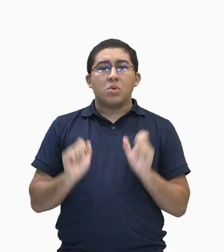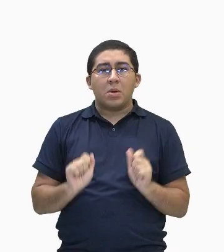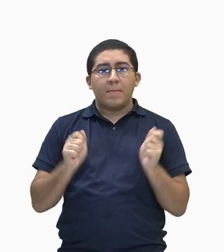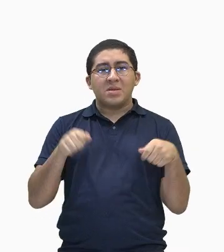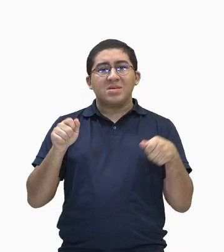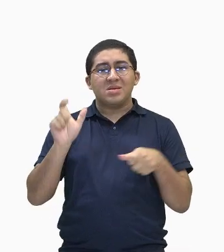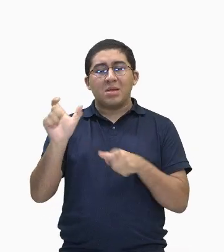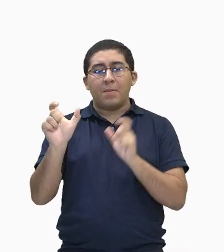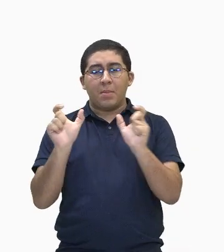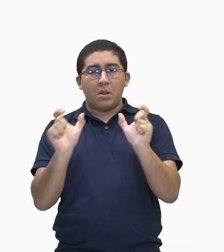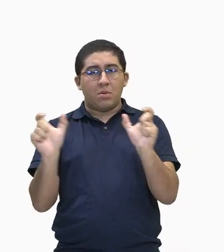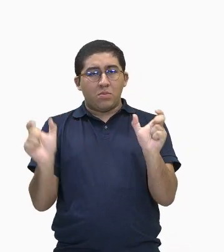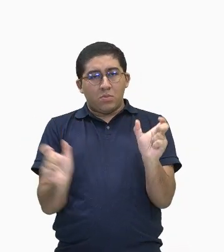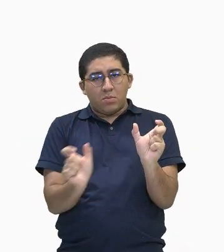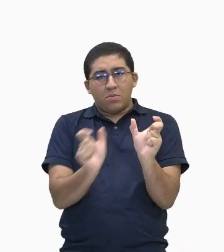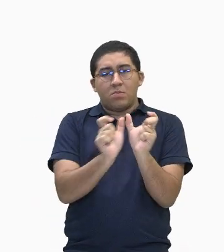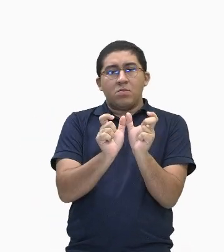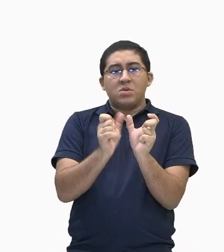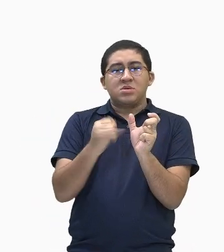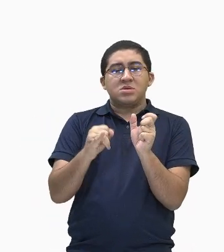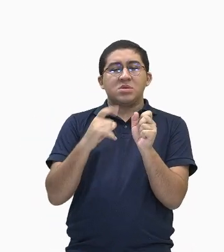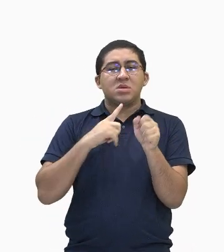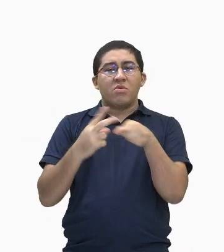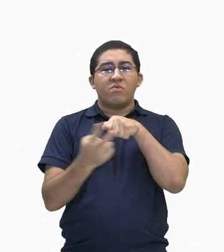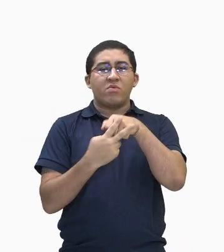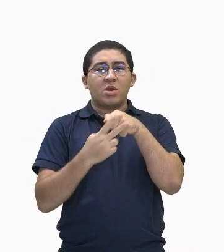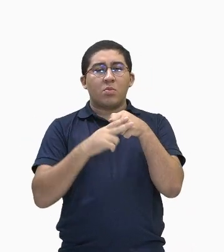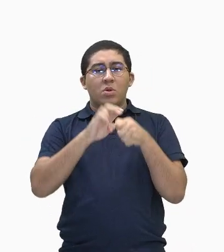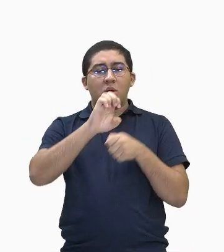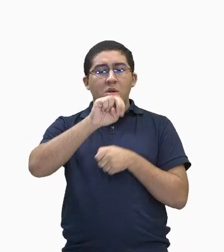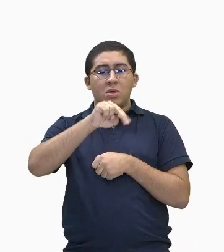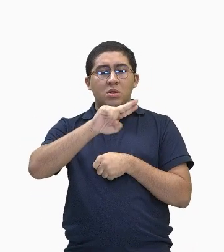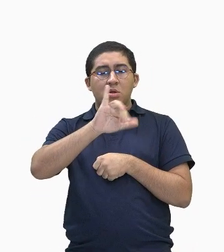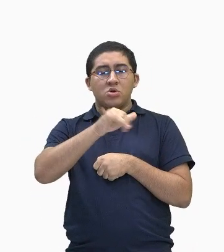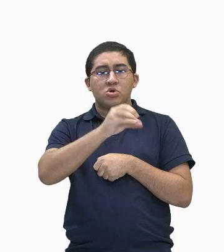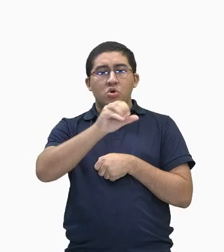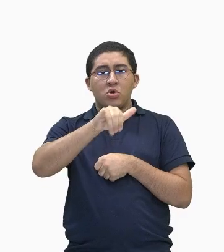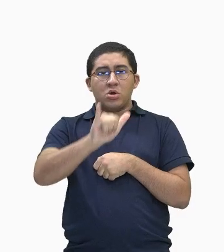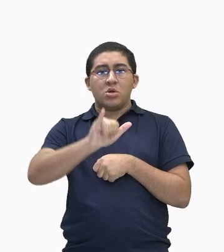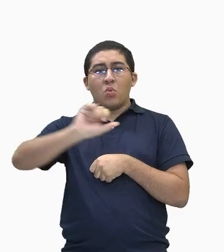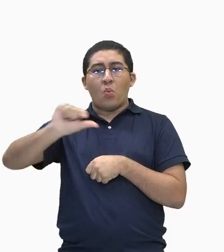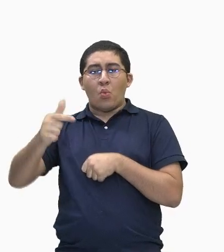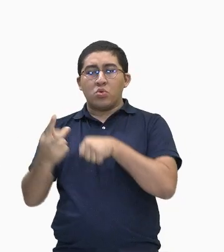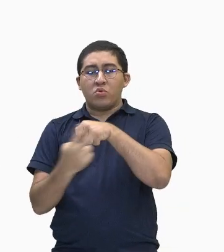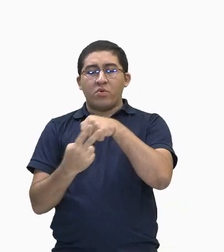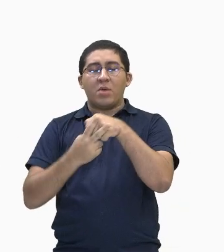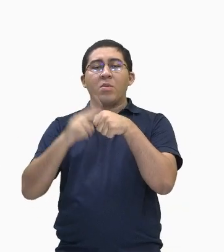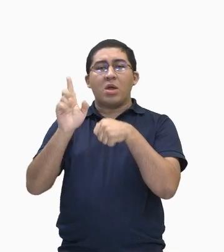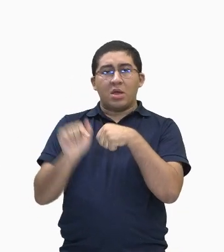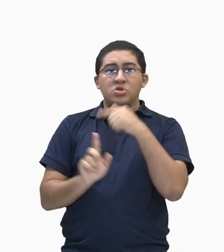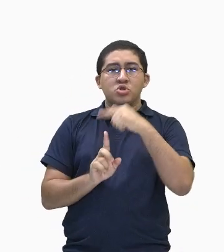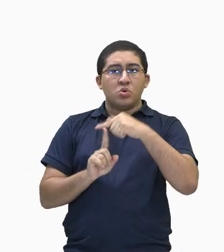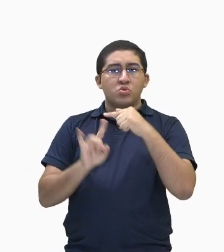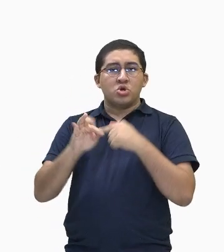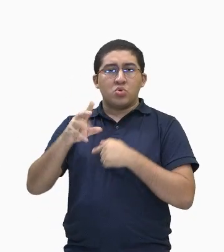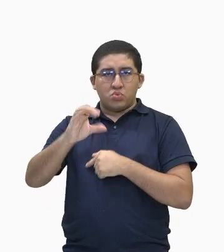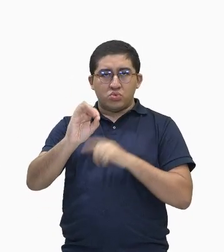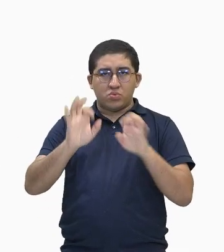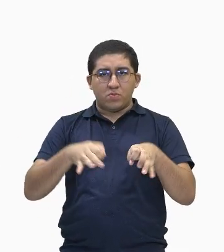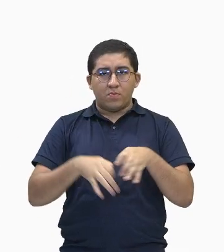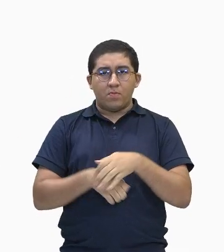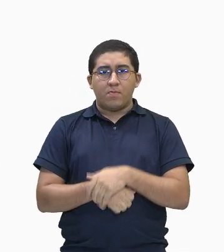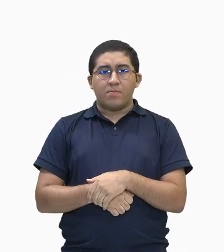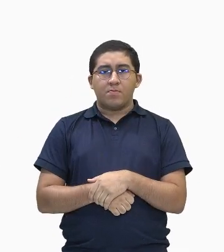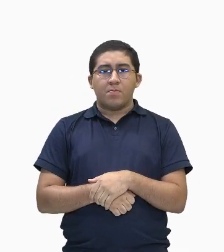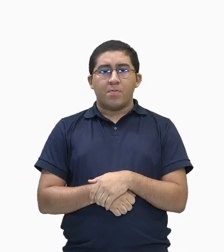se acontecer ali o uso do verbo enjoy, nós já sabemos que o próximo verbo vem com o gerúndio, certo, pessoal?